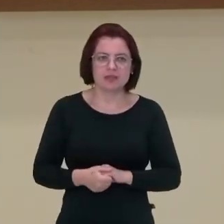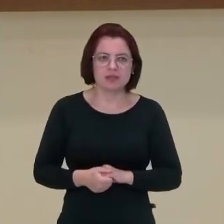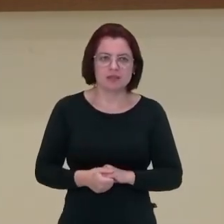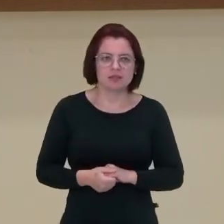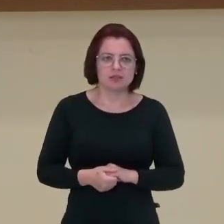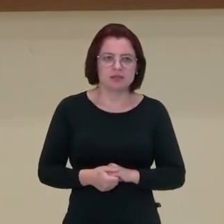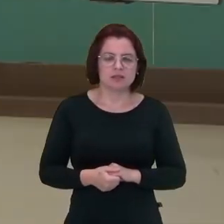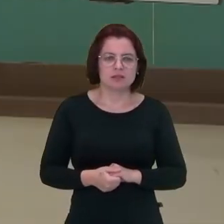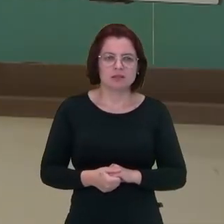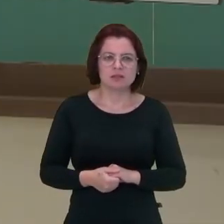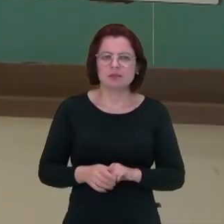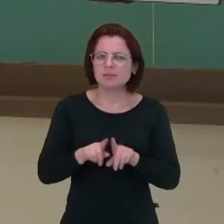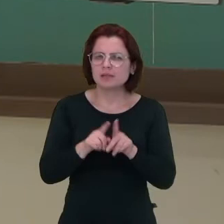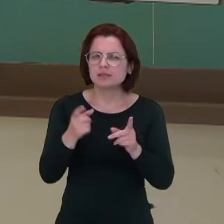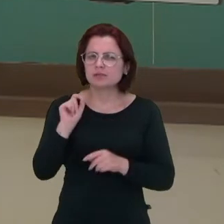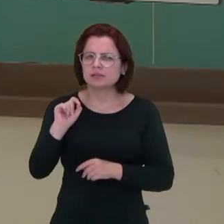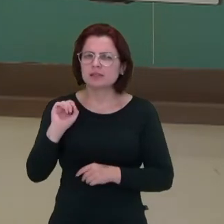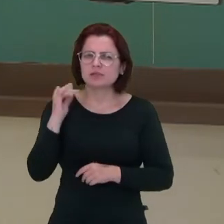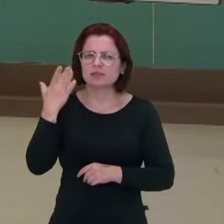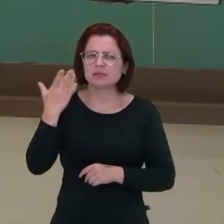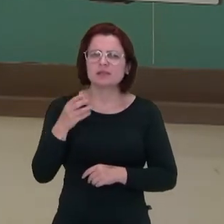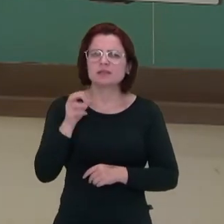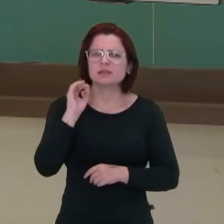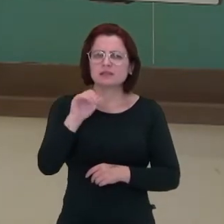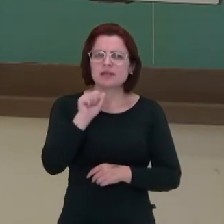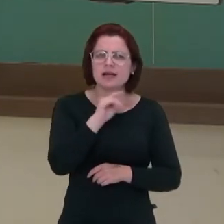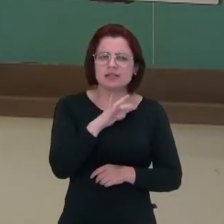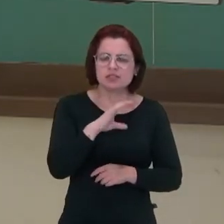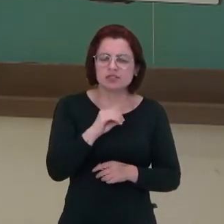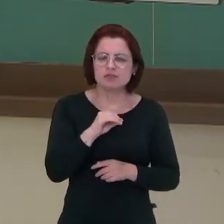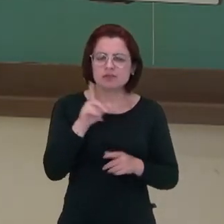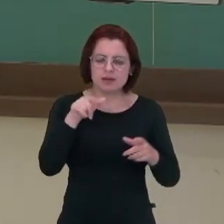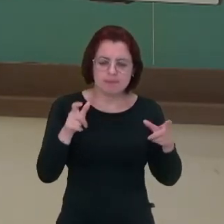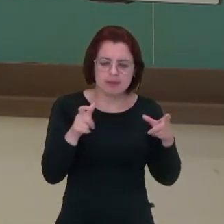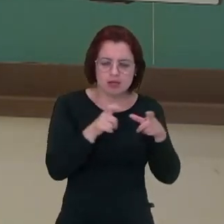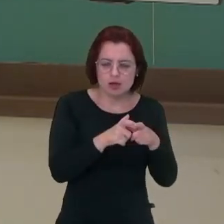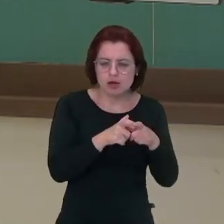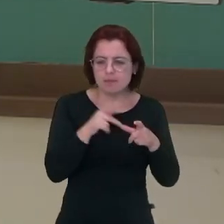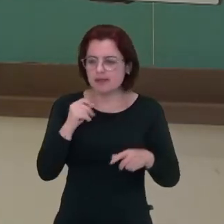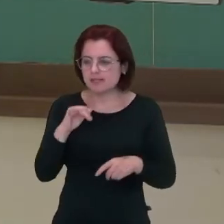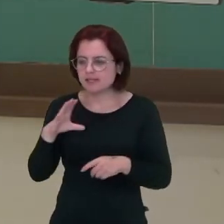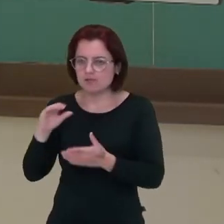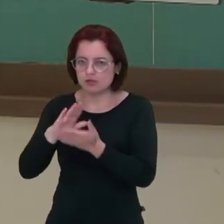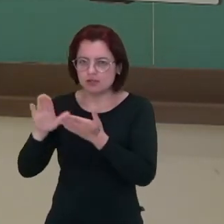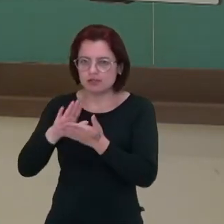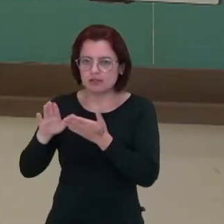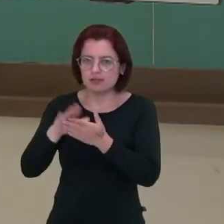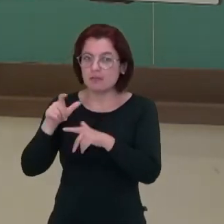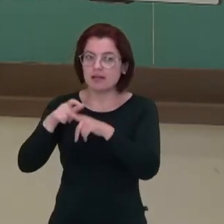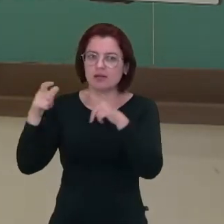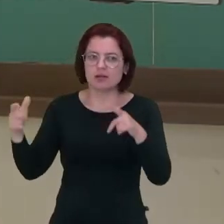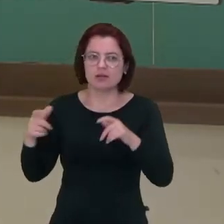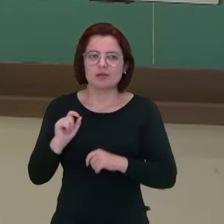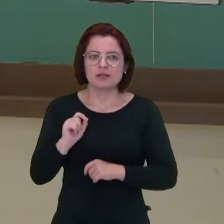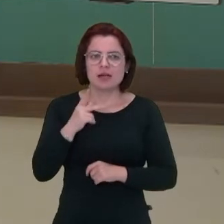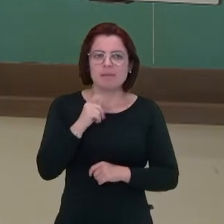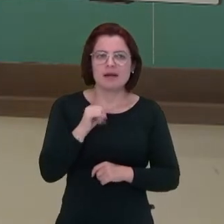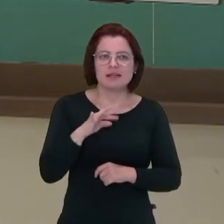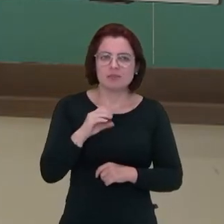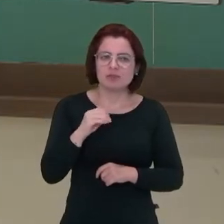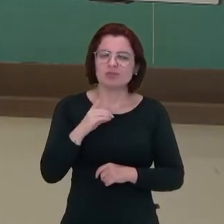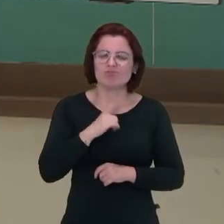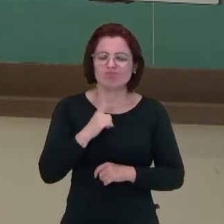o que acontece quando o ativo é menor que o passivo? Ou seja, esse nosso patrimônio vai